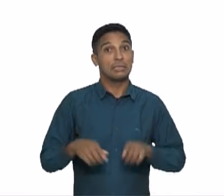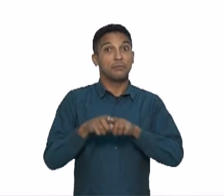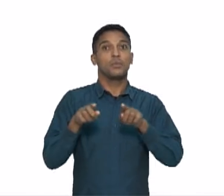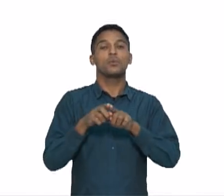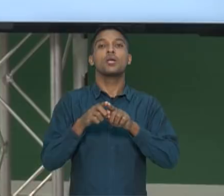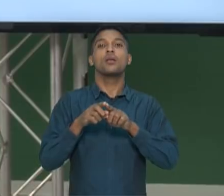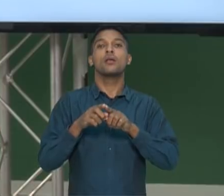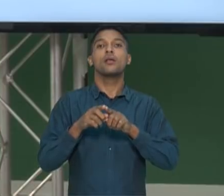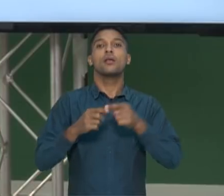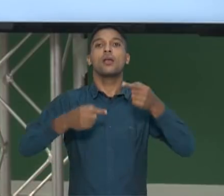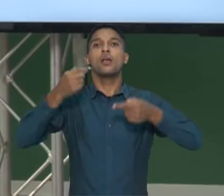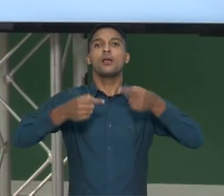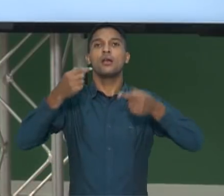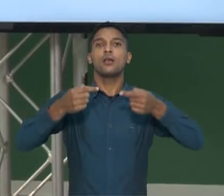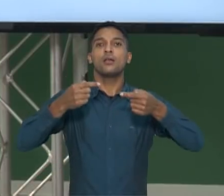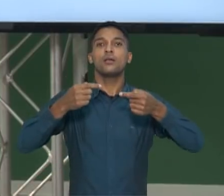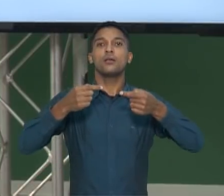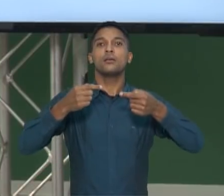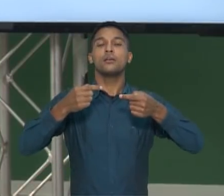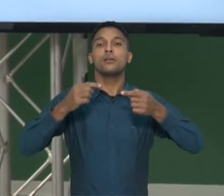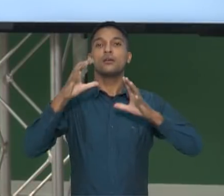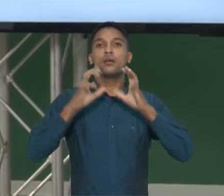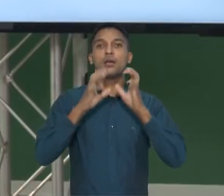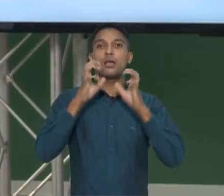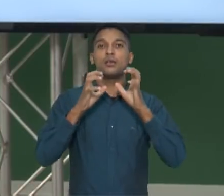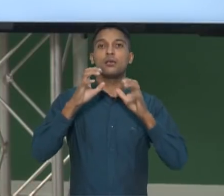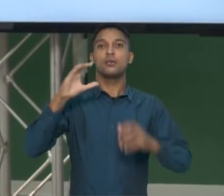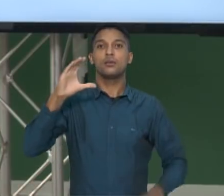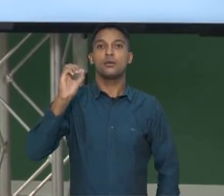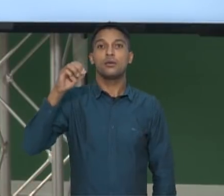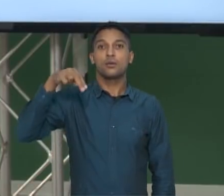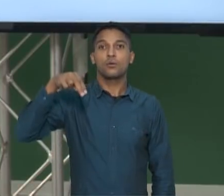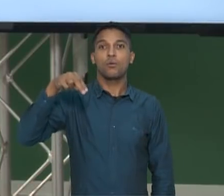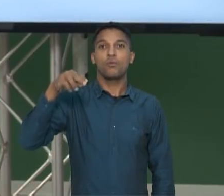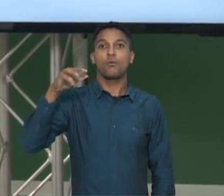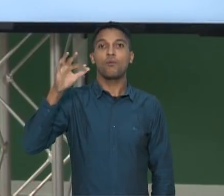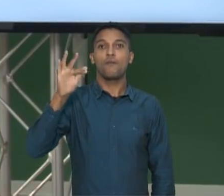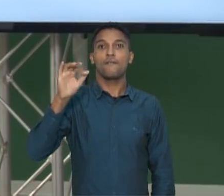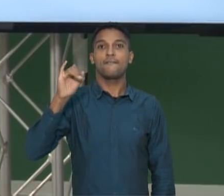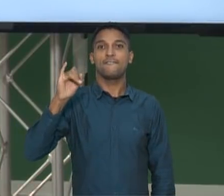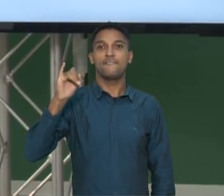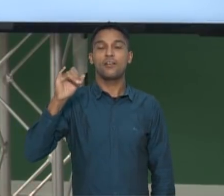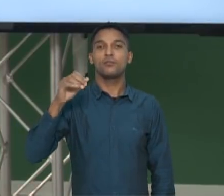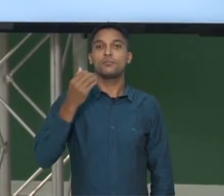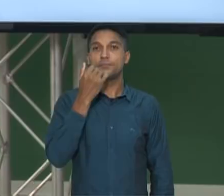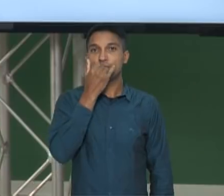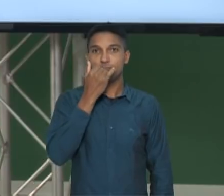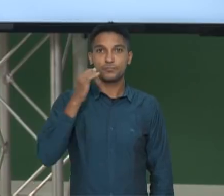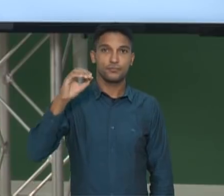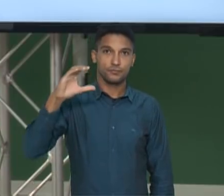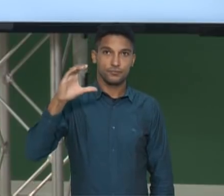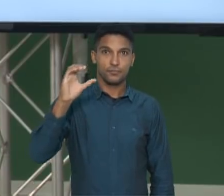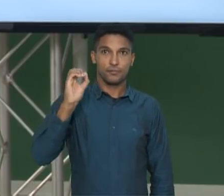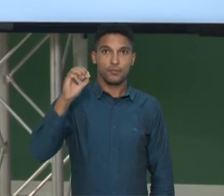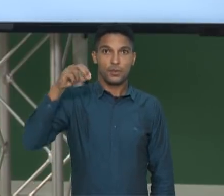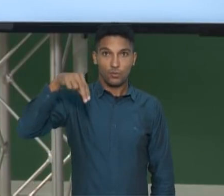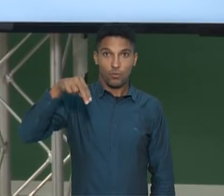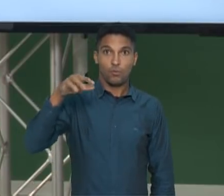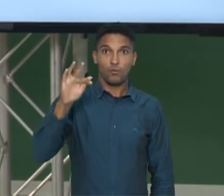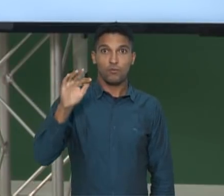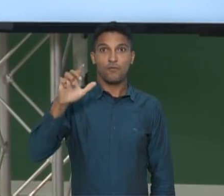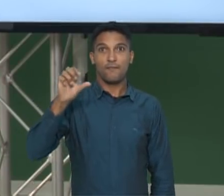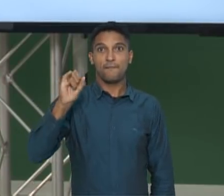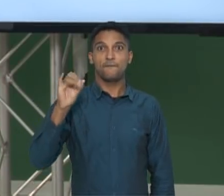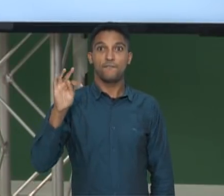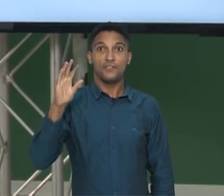único. Então, aqui no conto, vai ter geralmente um conflito só que desencadeia a trama e ali vai se encaminhando